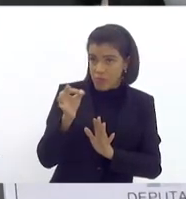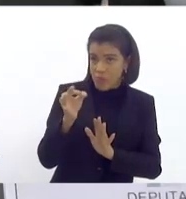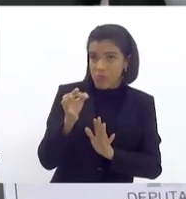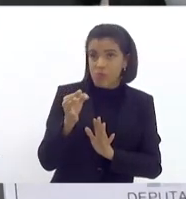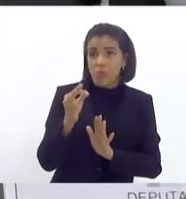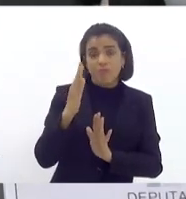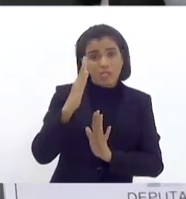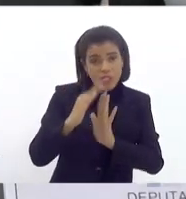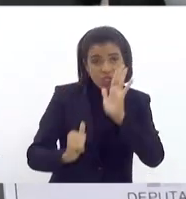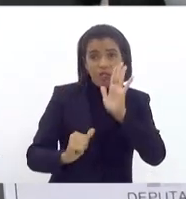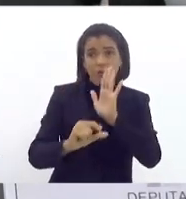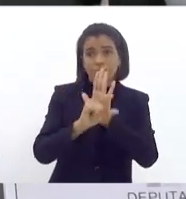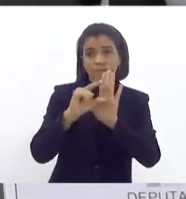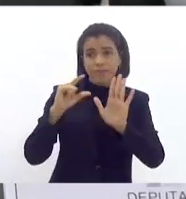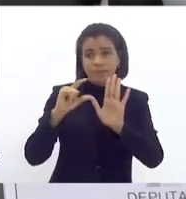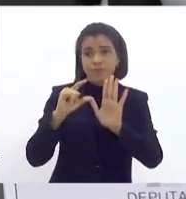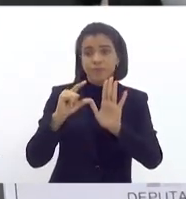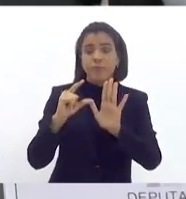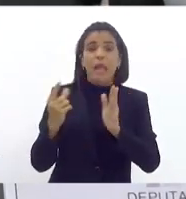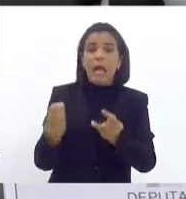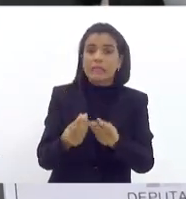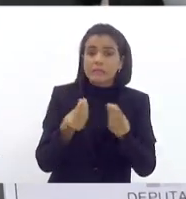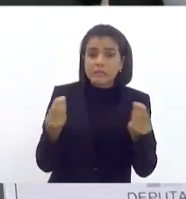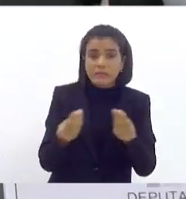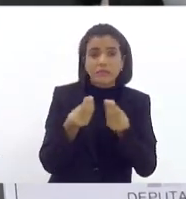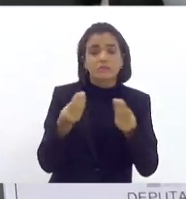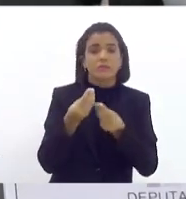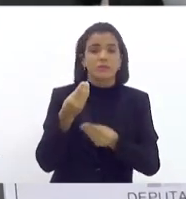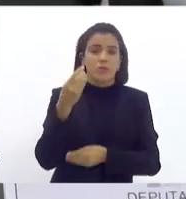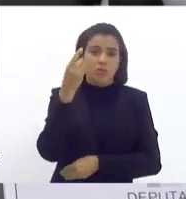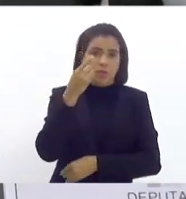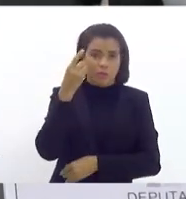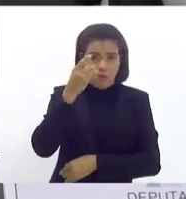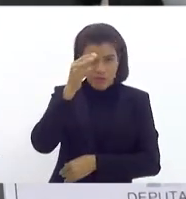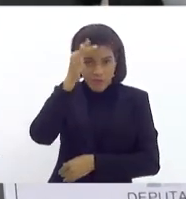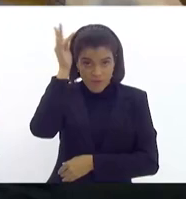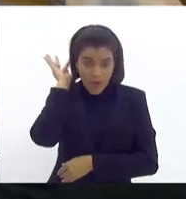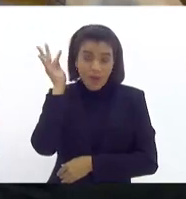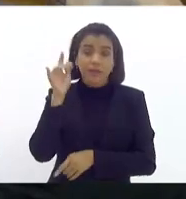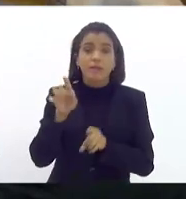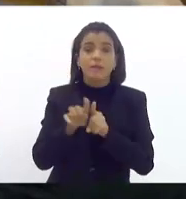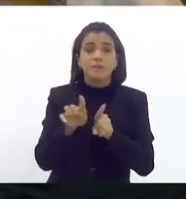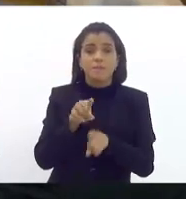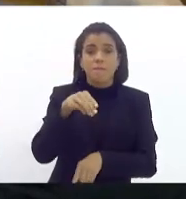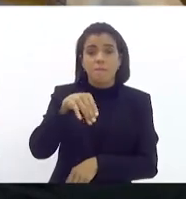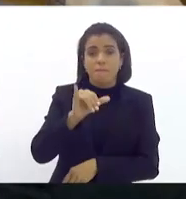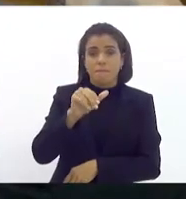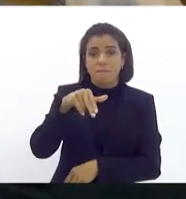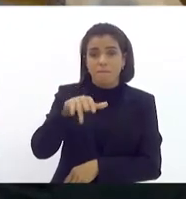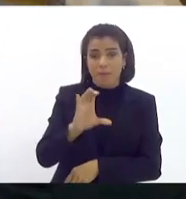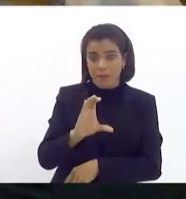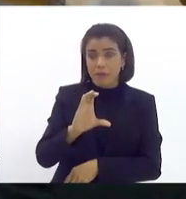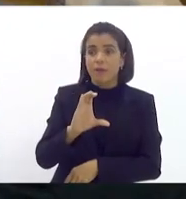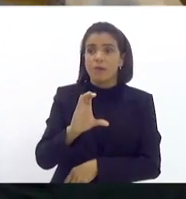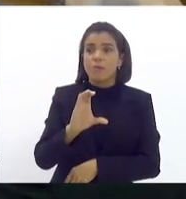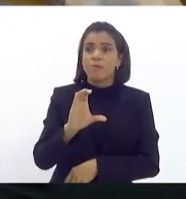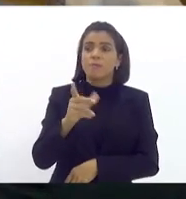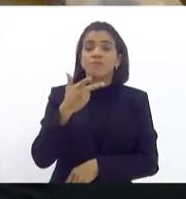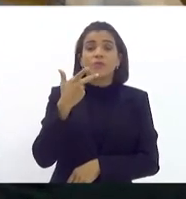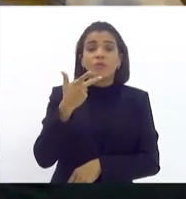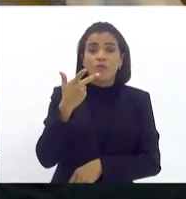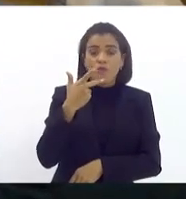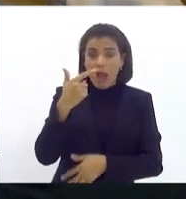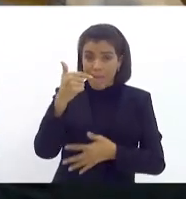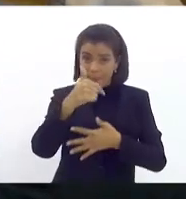para sensibilidade do deputado Fred e do deputado Mink, quando a lei fala em grande gerador, ela... Quando tem o critério